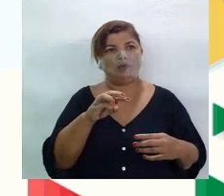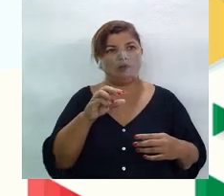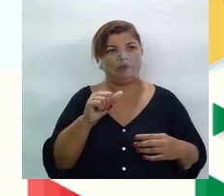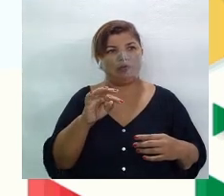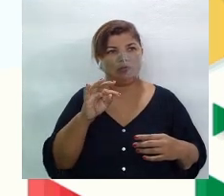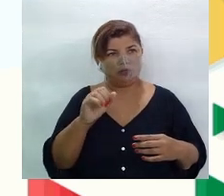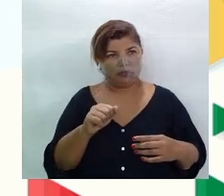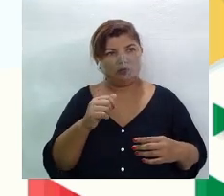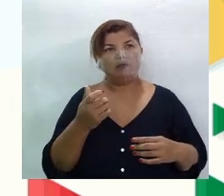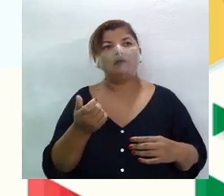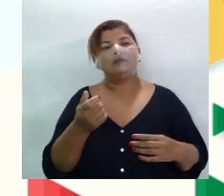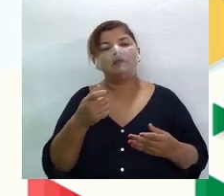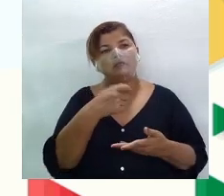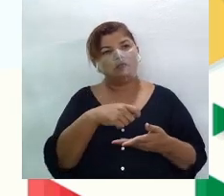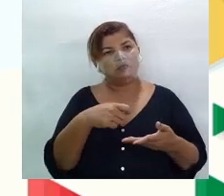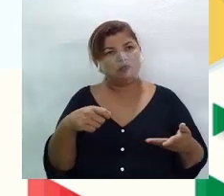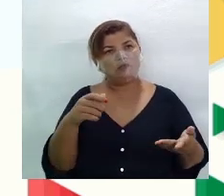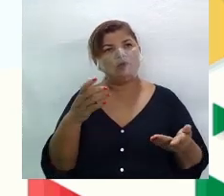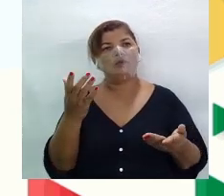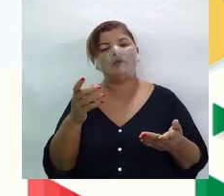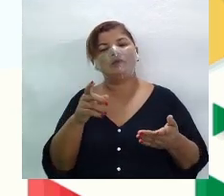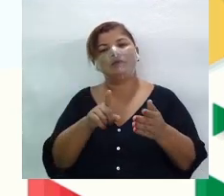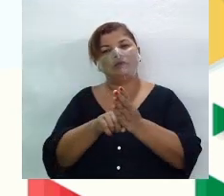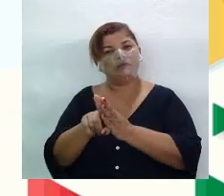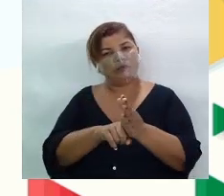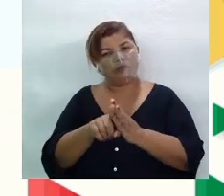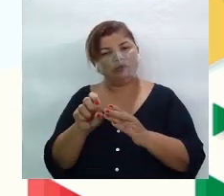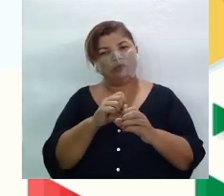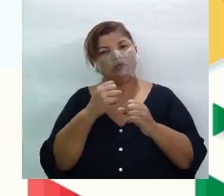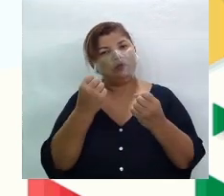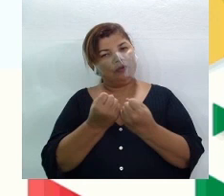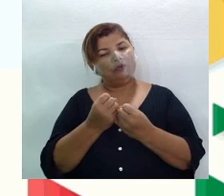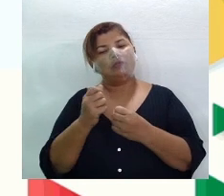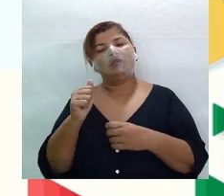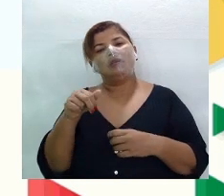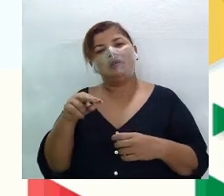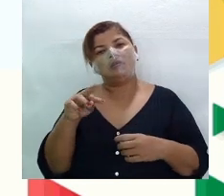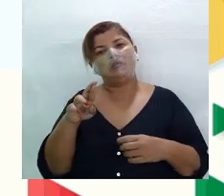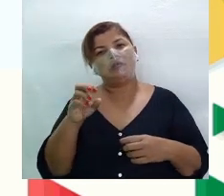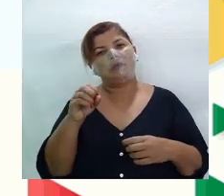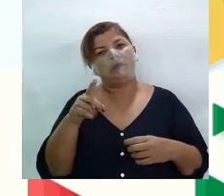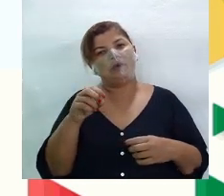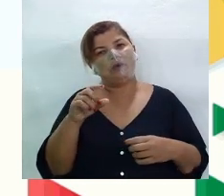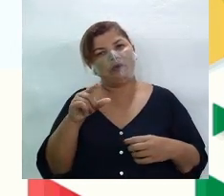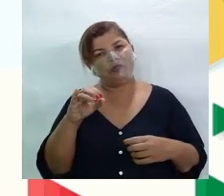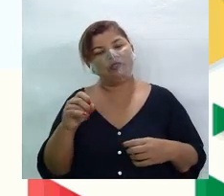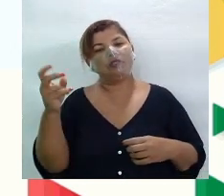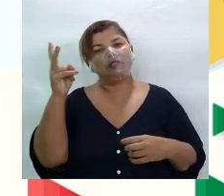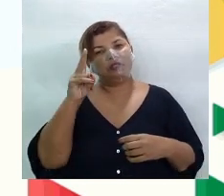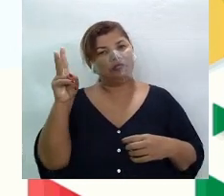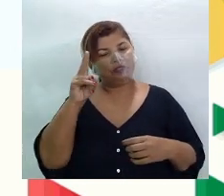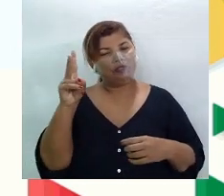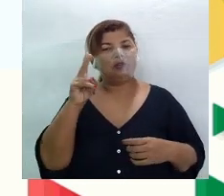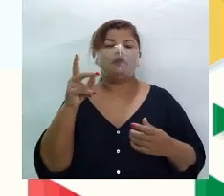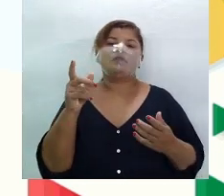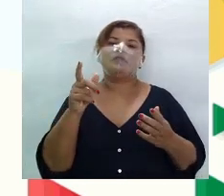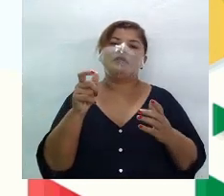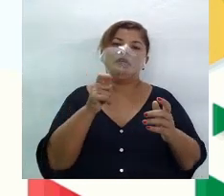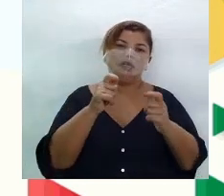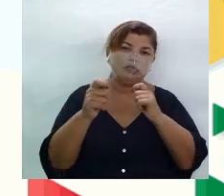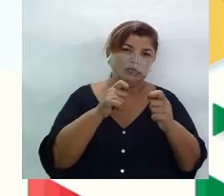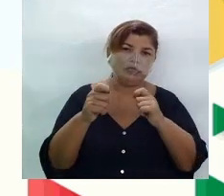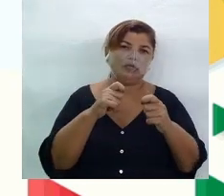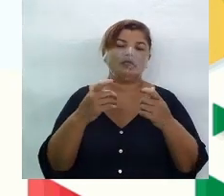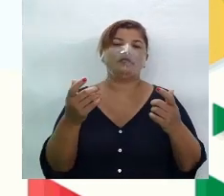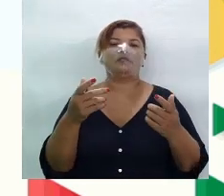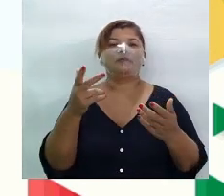do Brasil sob ângulos da sociologia, antropologia e história. Foi também autor de ficção, jornalista, poeta e